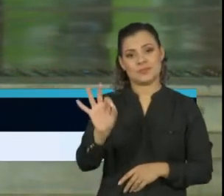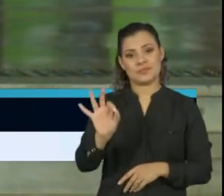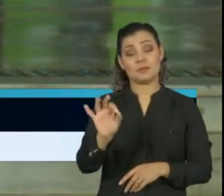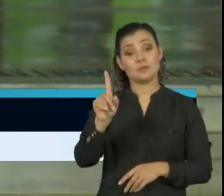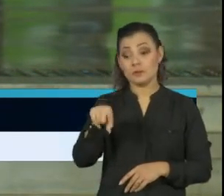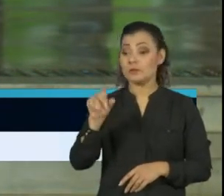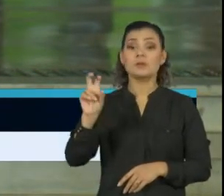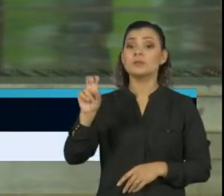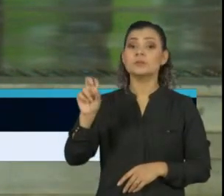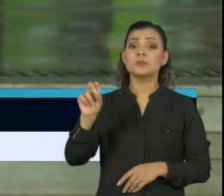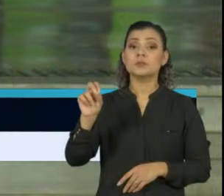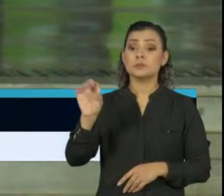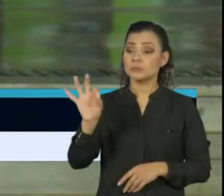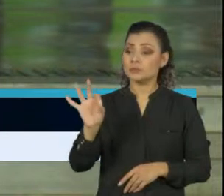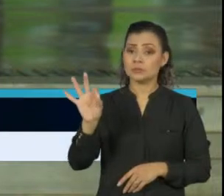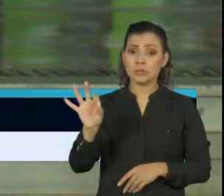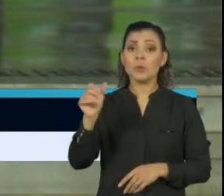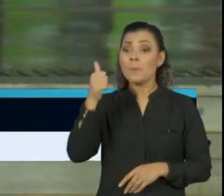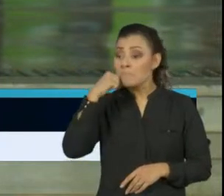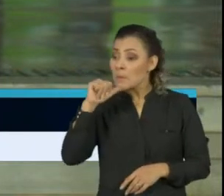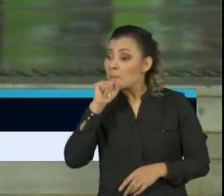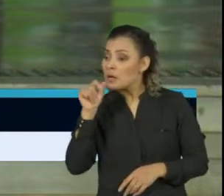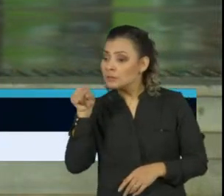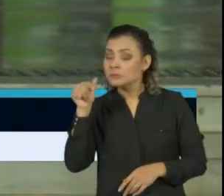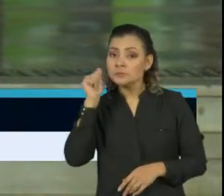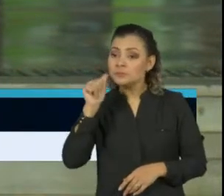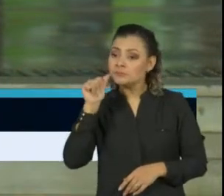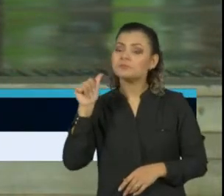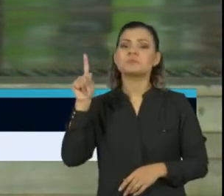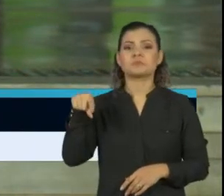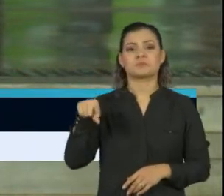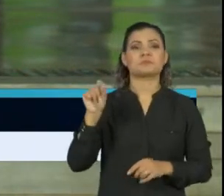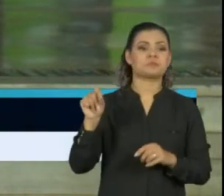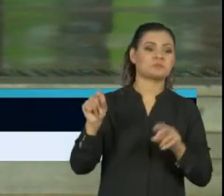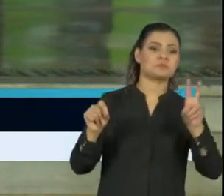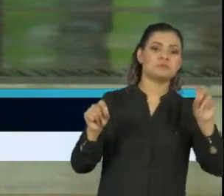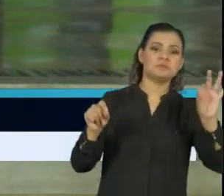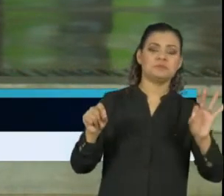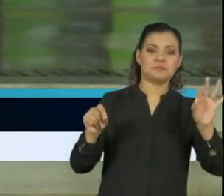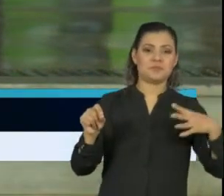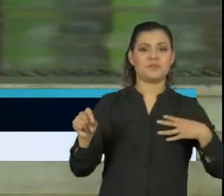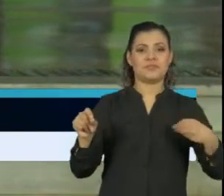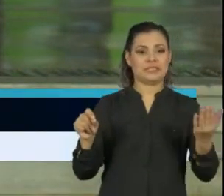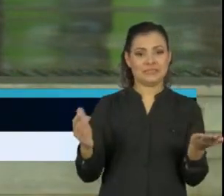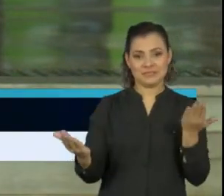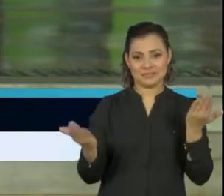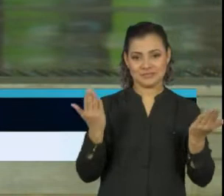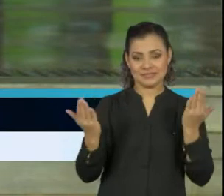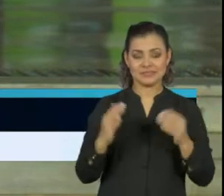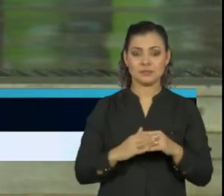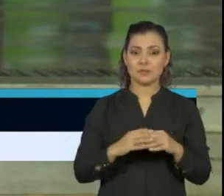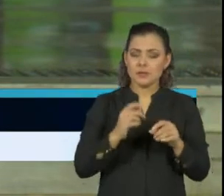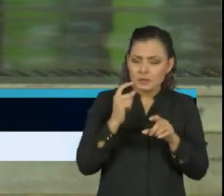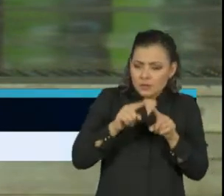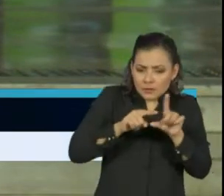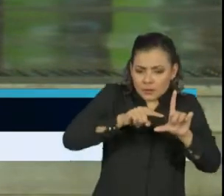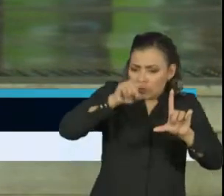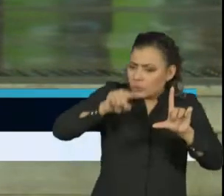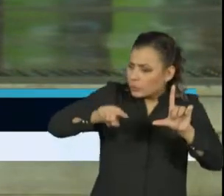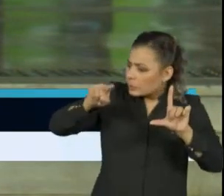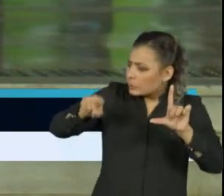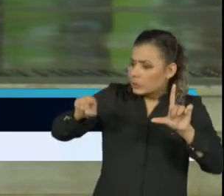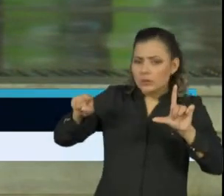dos outros 50%. E por que eu digo isso? Porque temos nas nossas estatísticas que